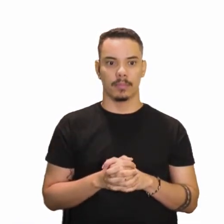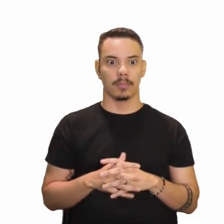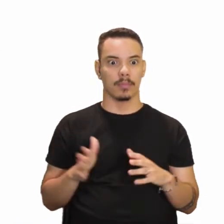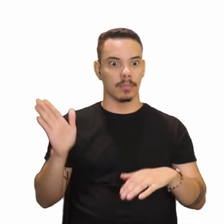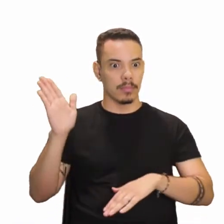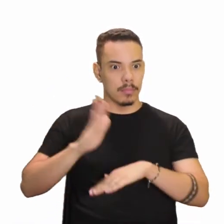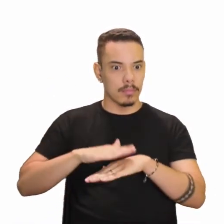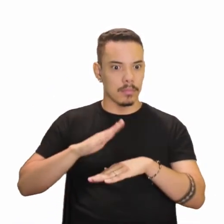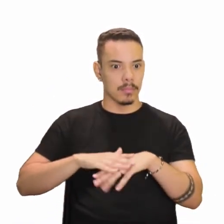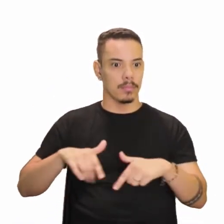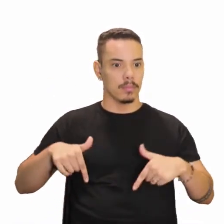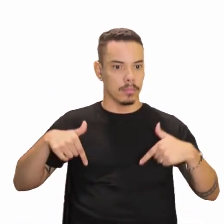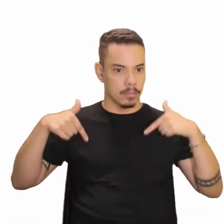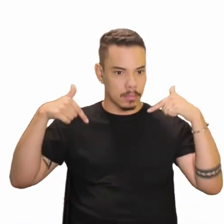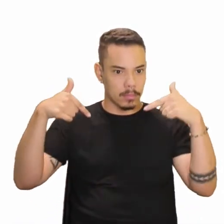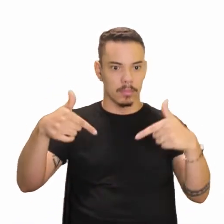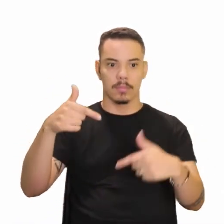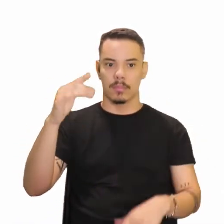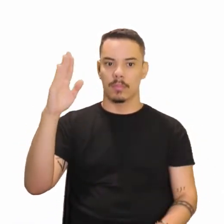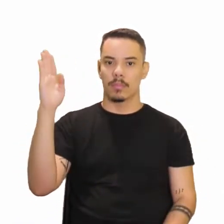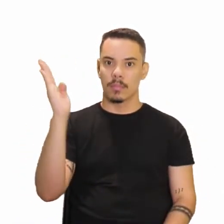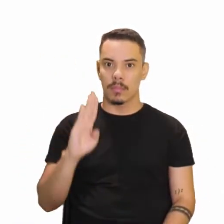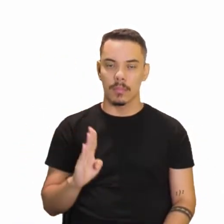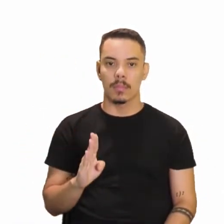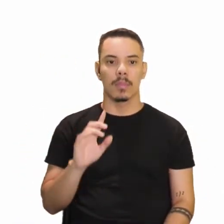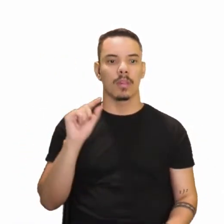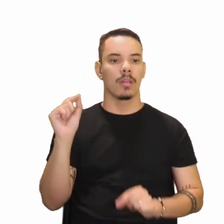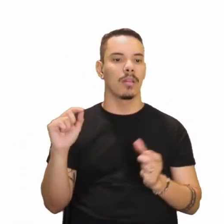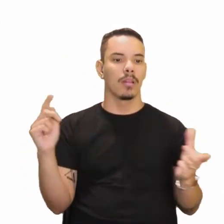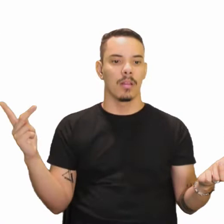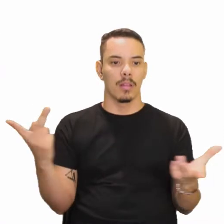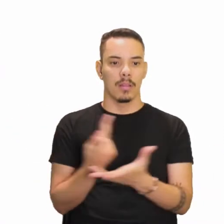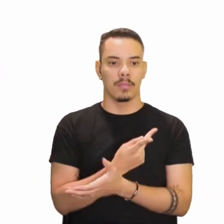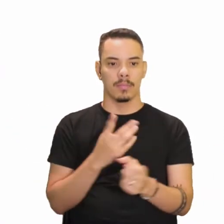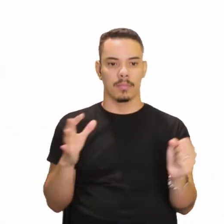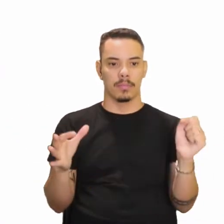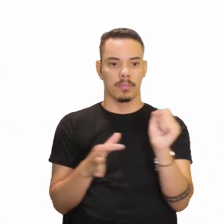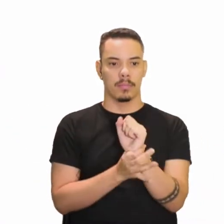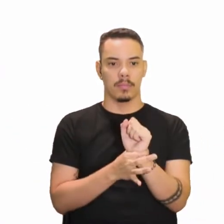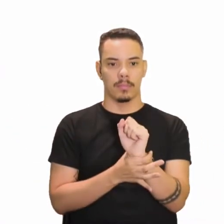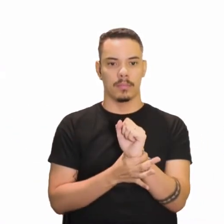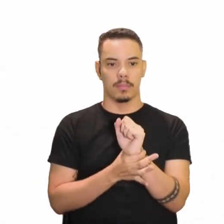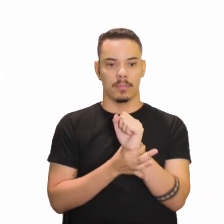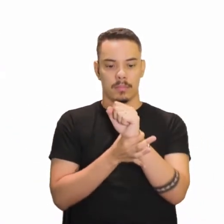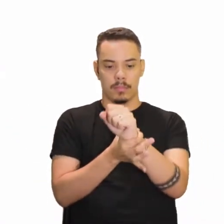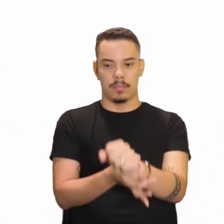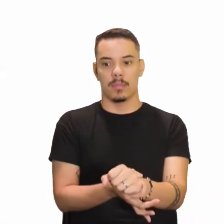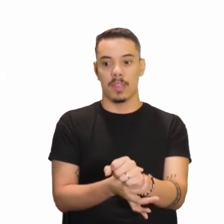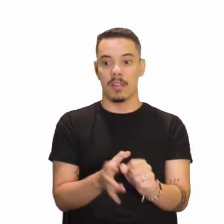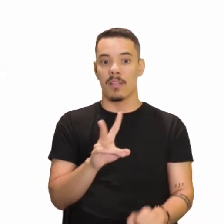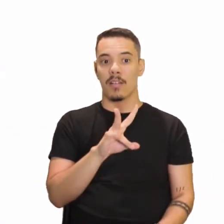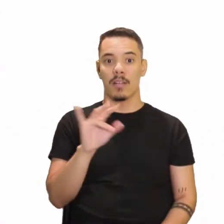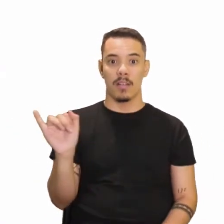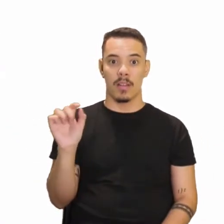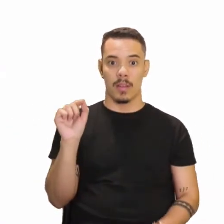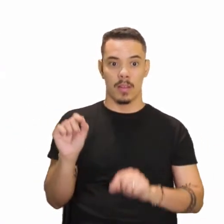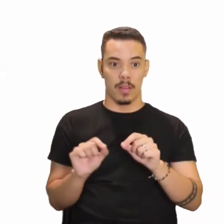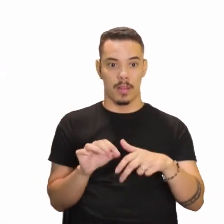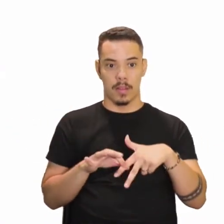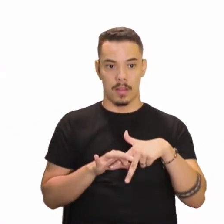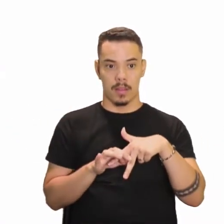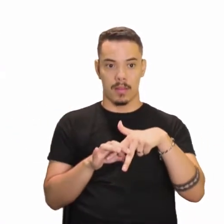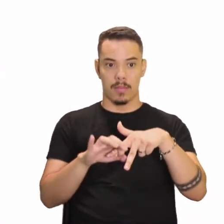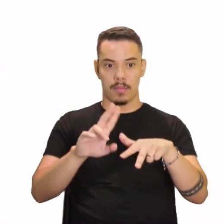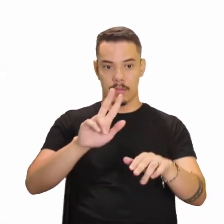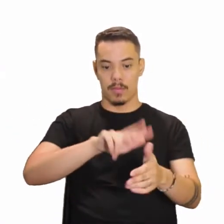Brasil olha só o que que vai acontecer aquela corrente para frente que que vai acontecer se o Brasil for